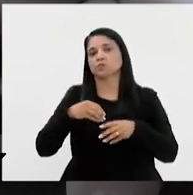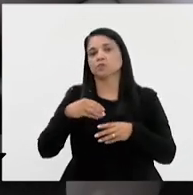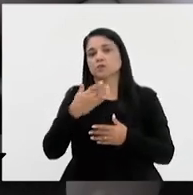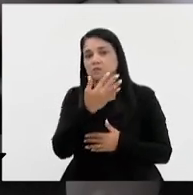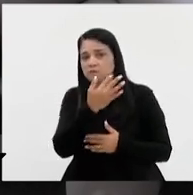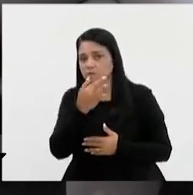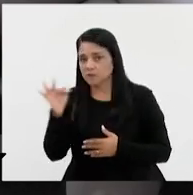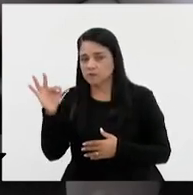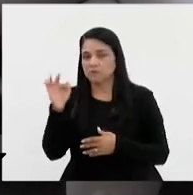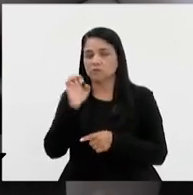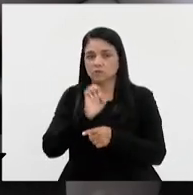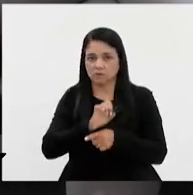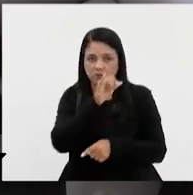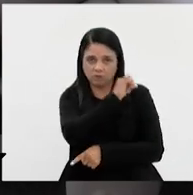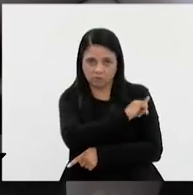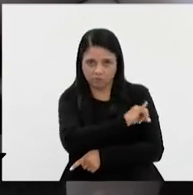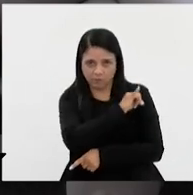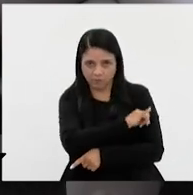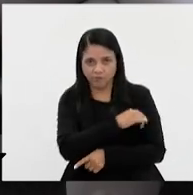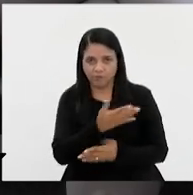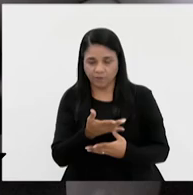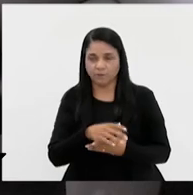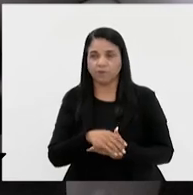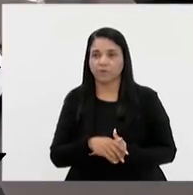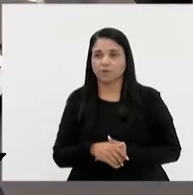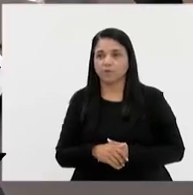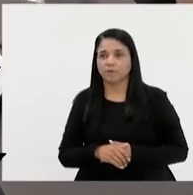Rio de Janeiro. Deputado Fred.